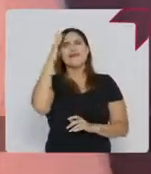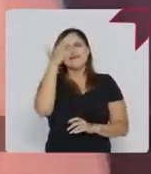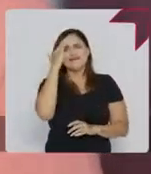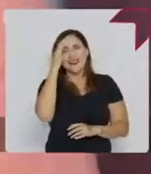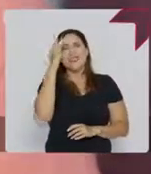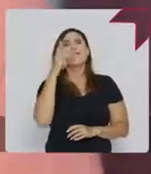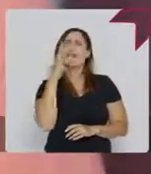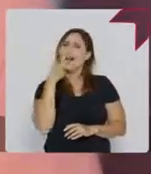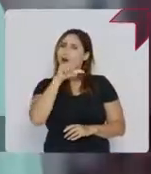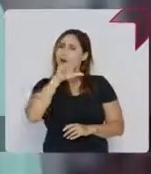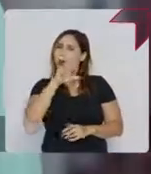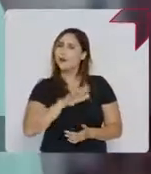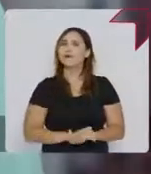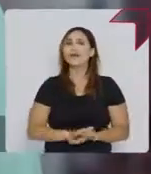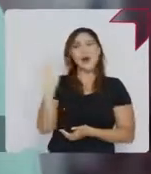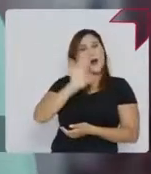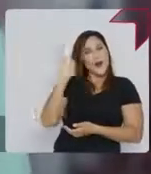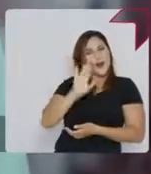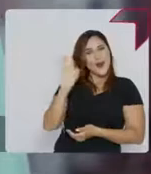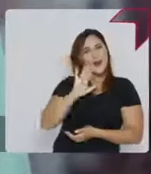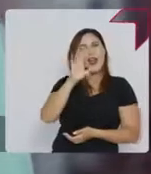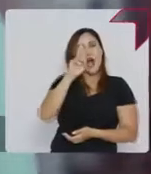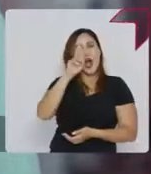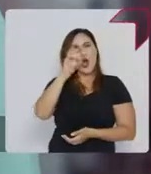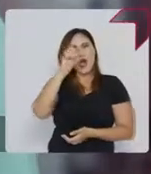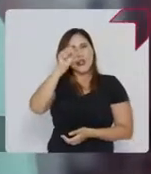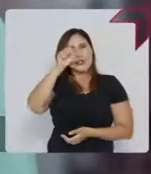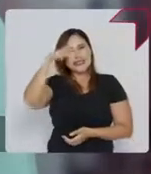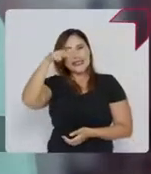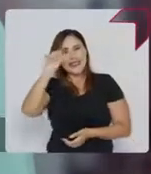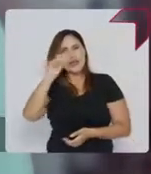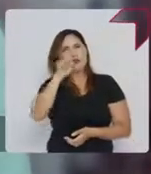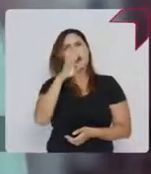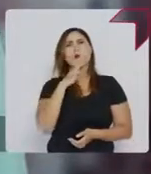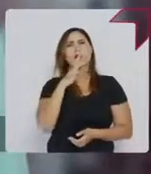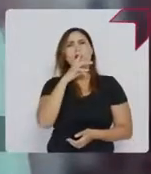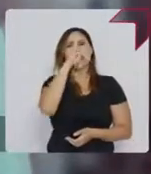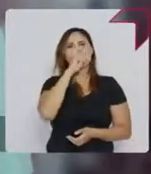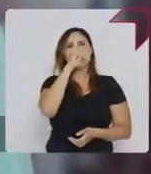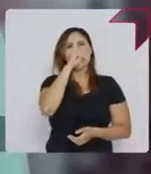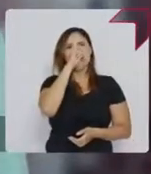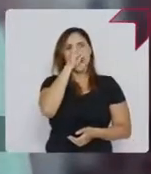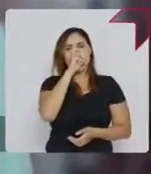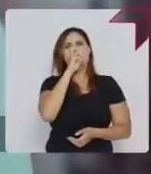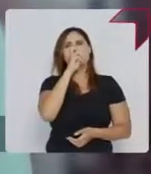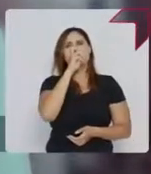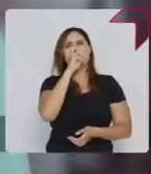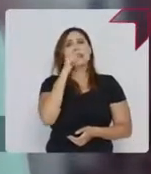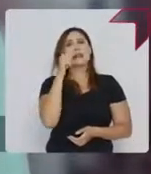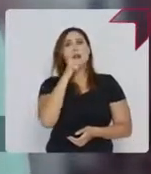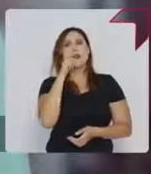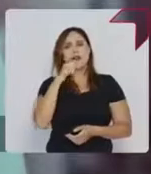assunto. Fala aí, Lu. Olá, Dona Rosana. A senhora já ouviu falar do Hospital da Mulher de Salvador? Pois é,